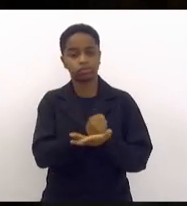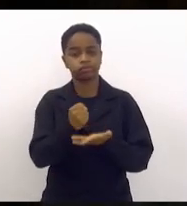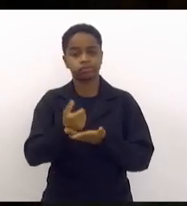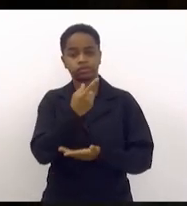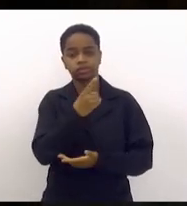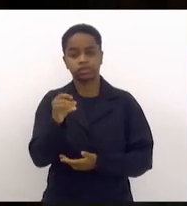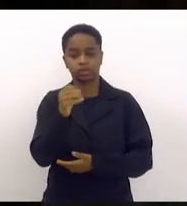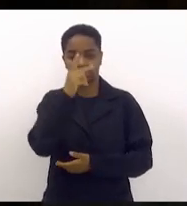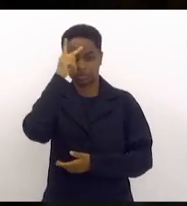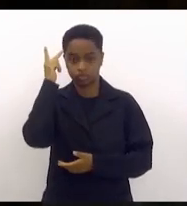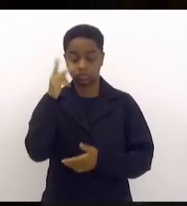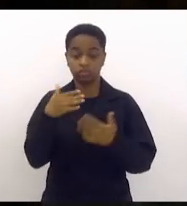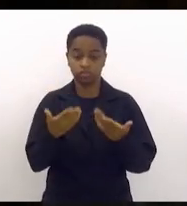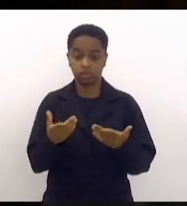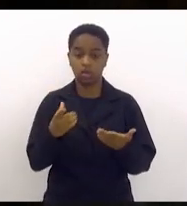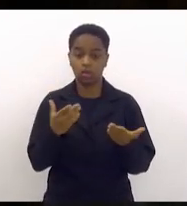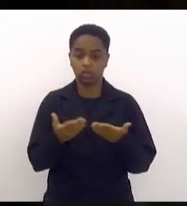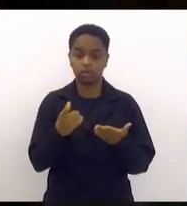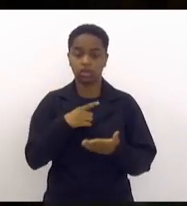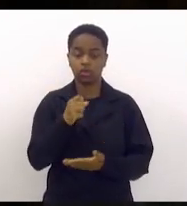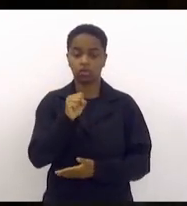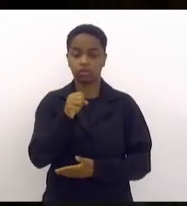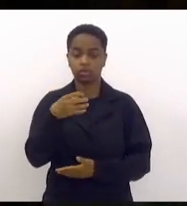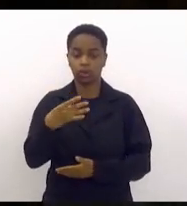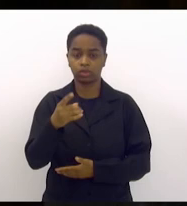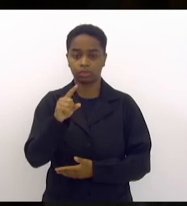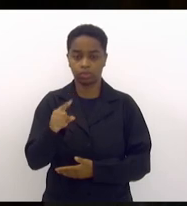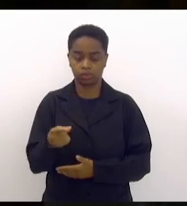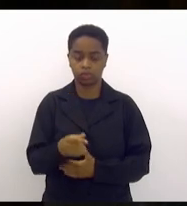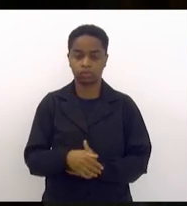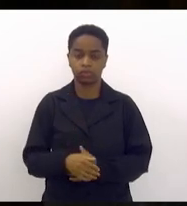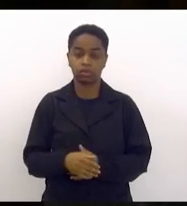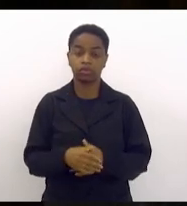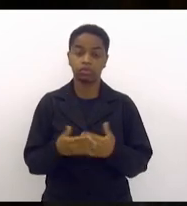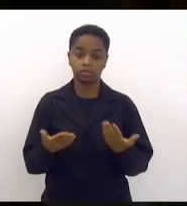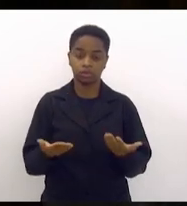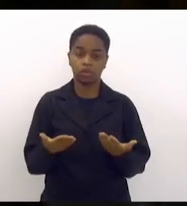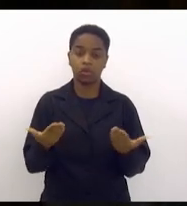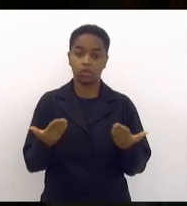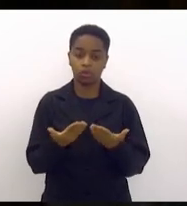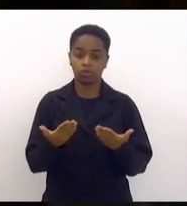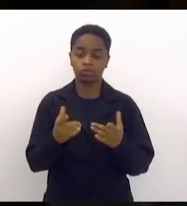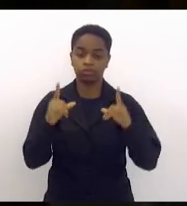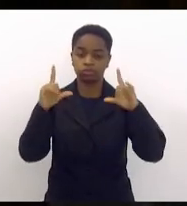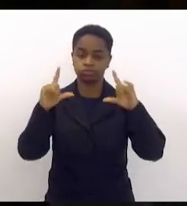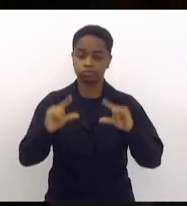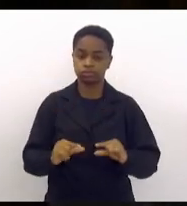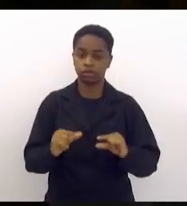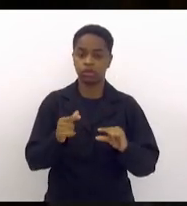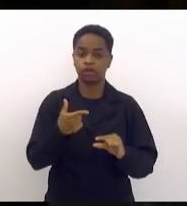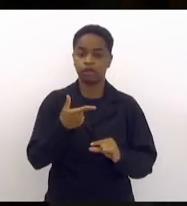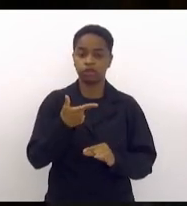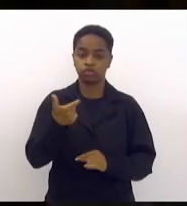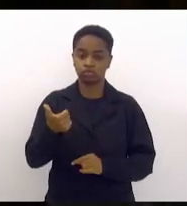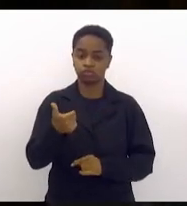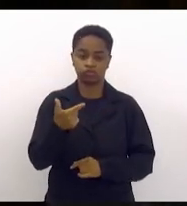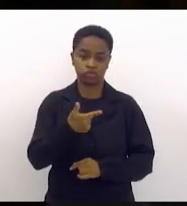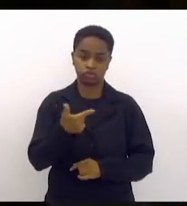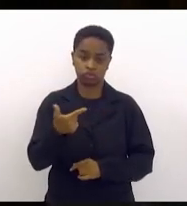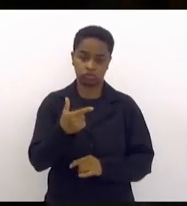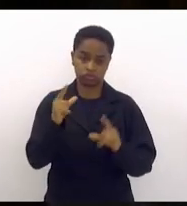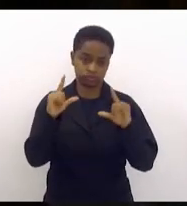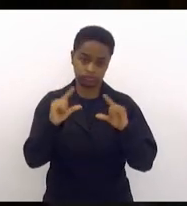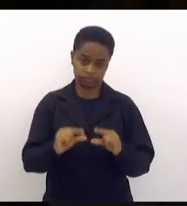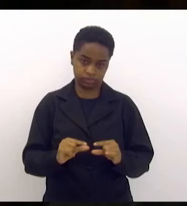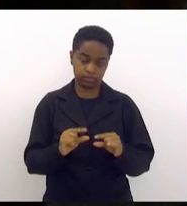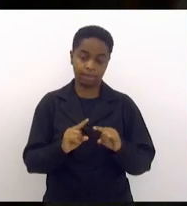tínhamos 84.000 82.400 E aí hoje em dia temos 21 22 o número do di um pouquinho diferent